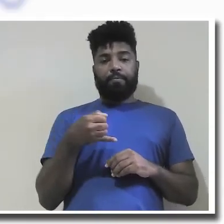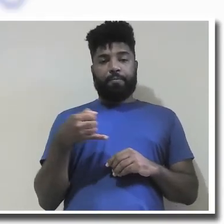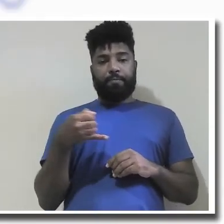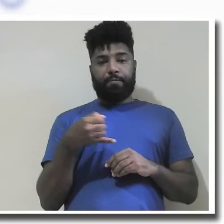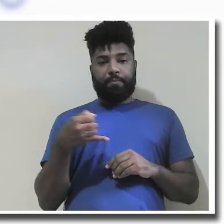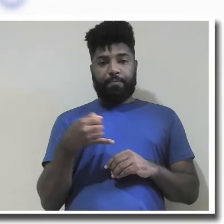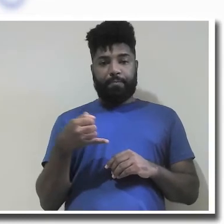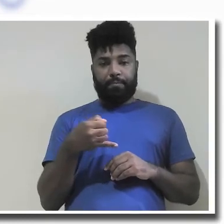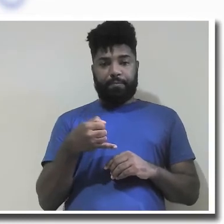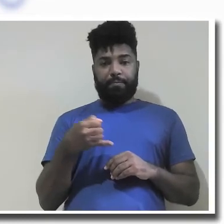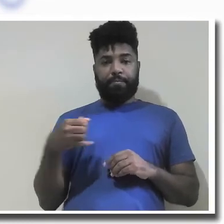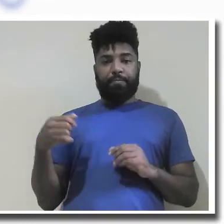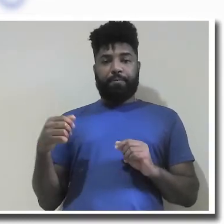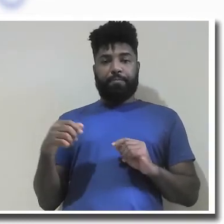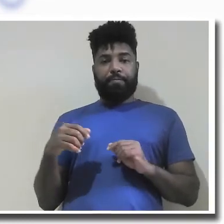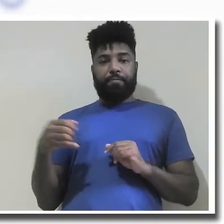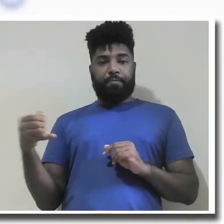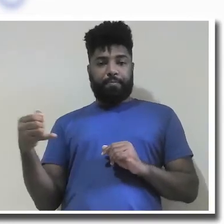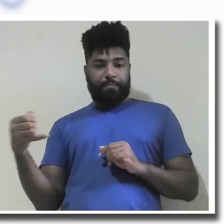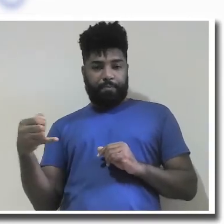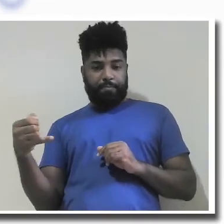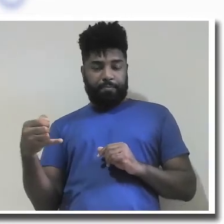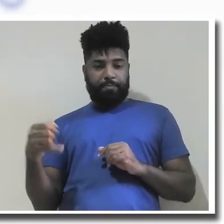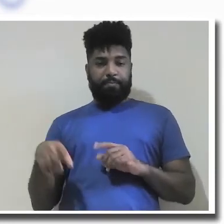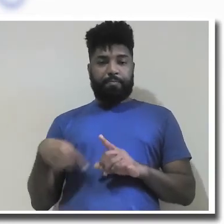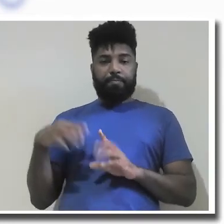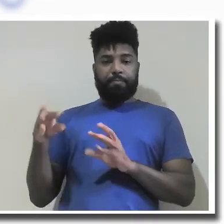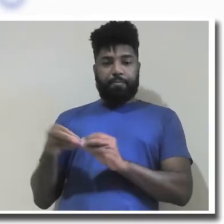com menos, mais.